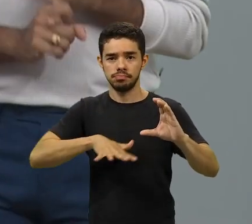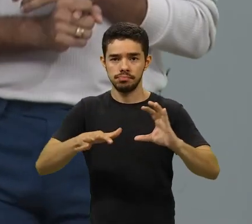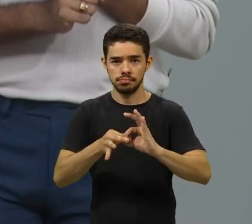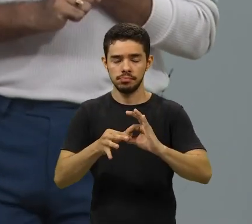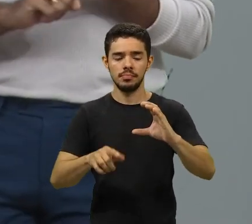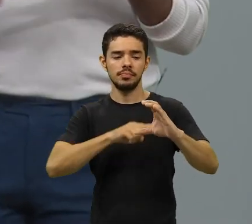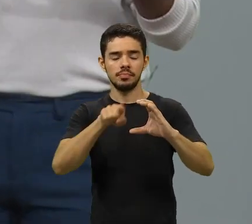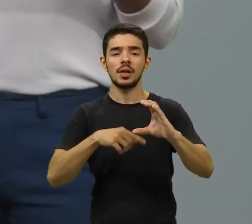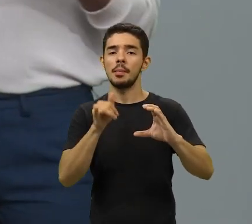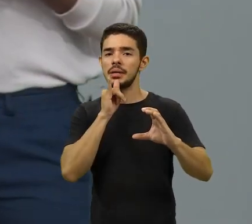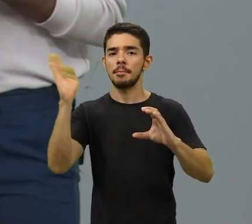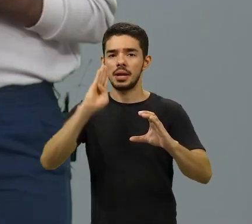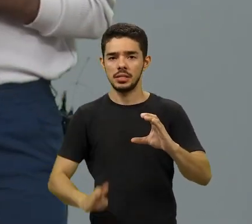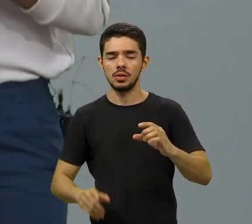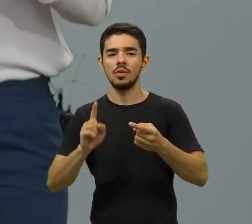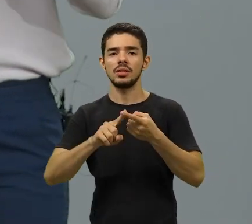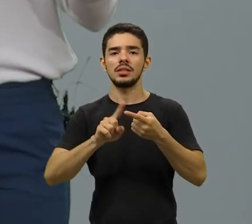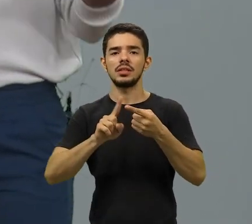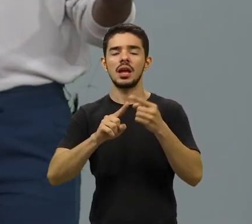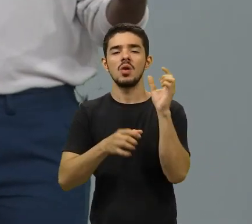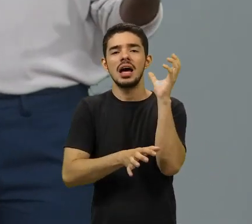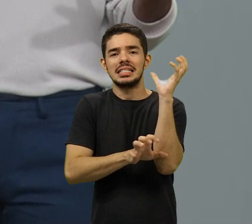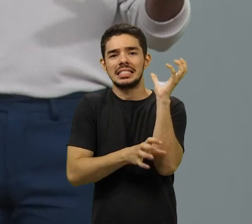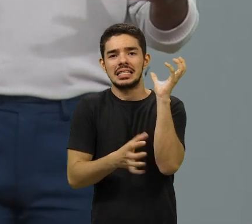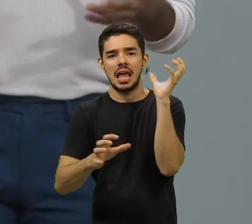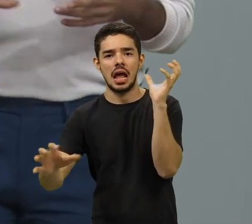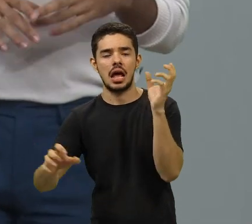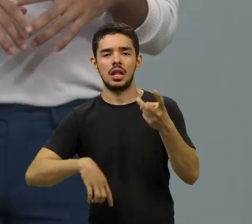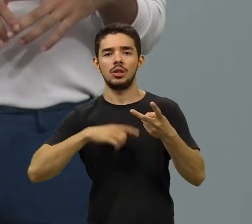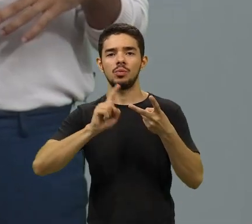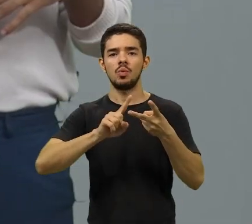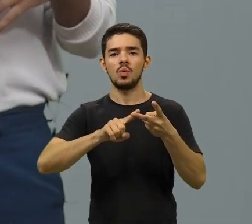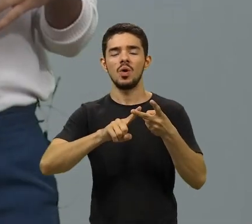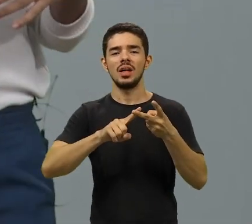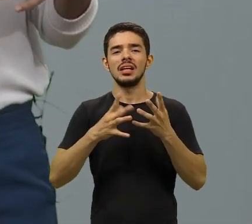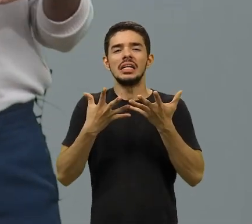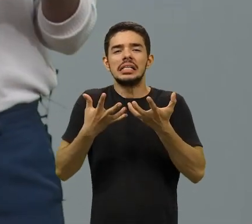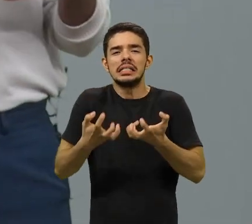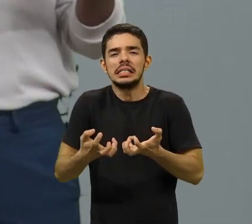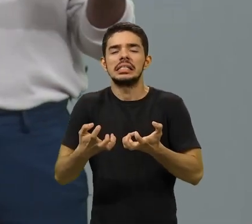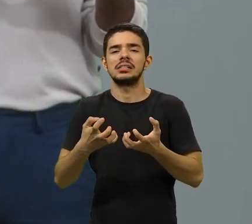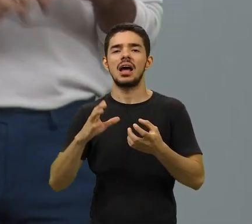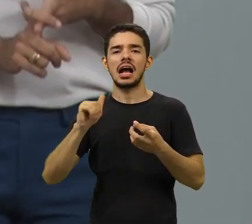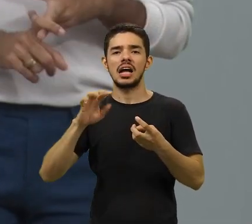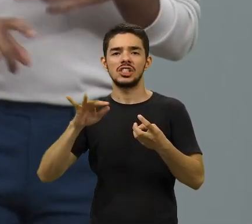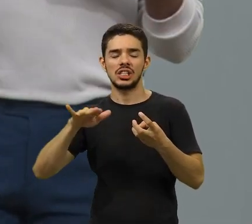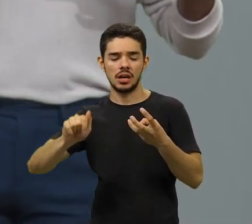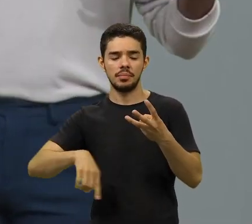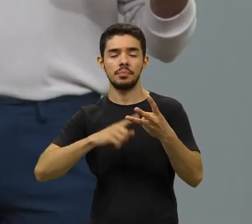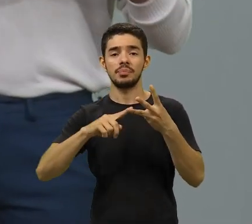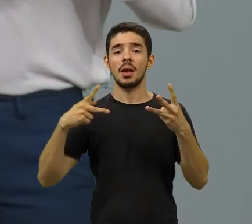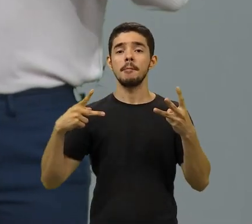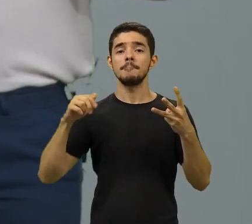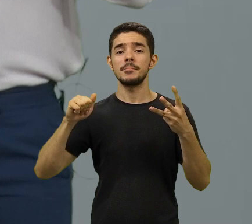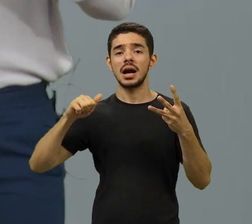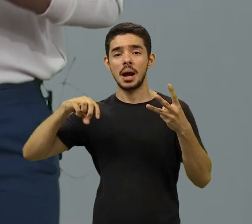o Cerrado, nós temos a Caatinga, que é essa região do Ceará, nós temos a Pampa,